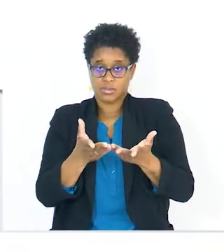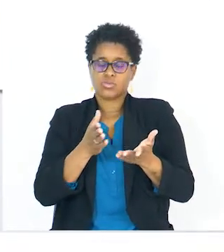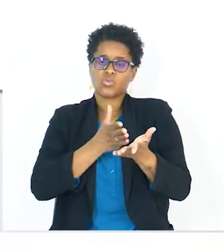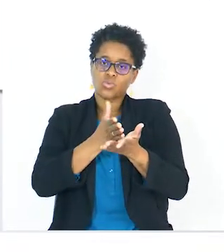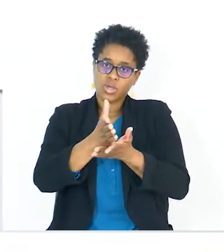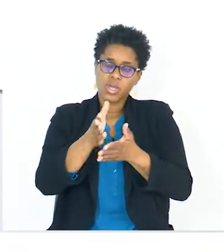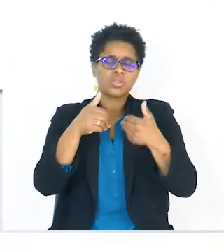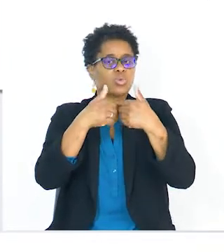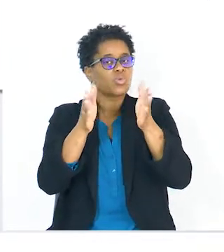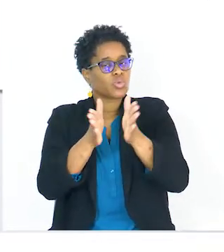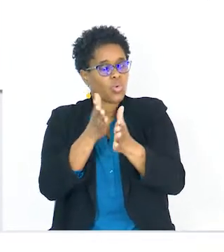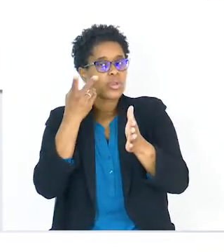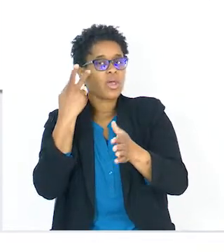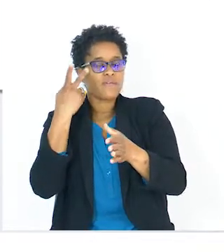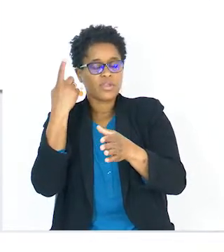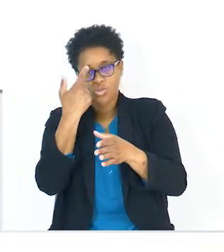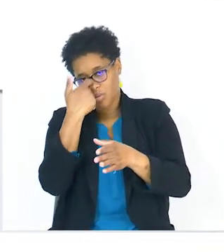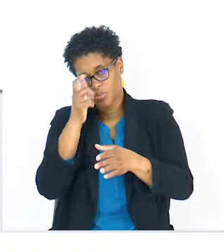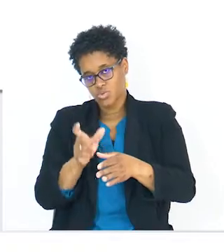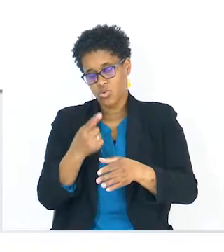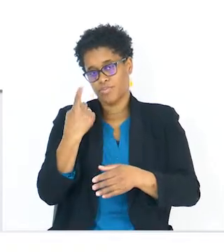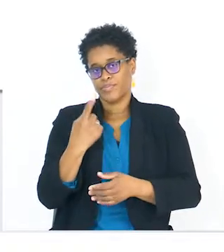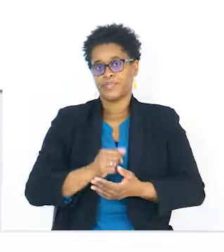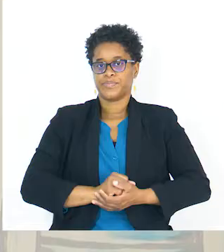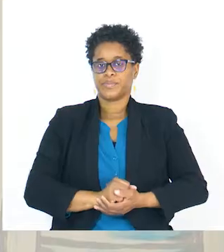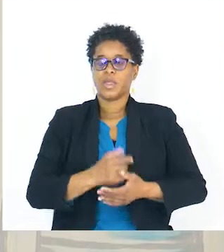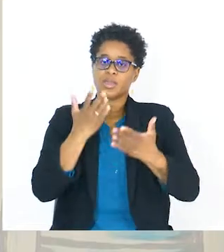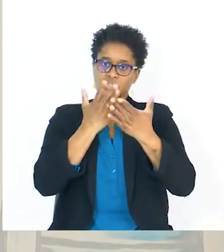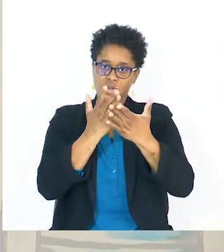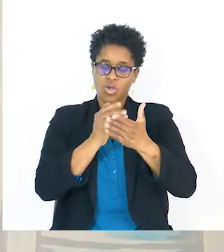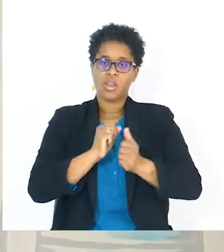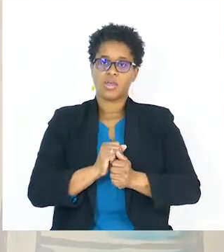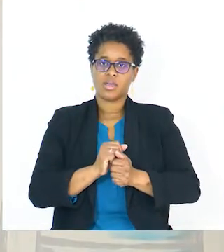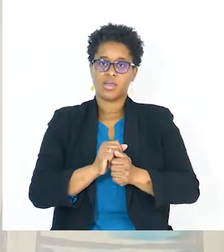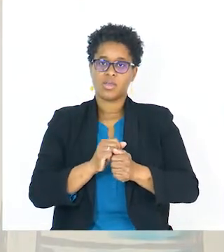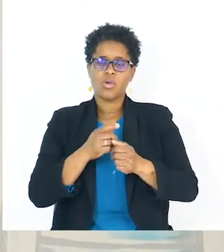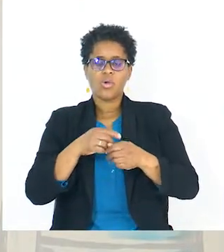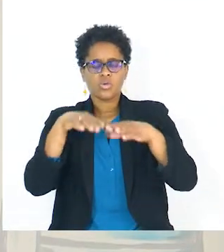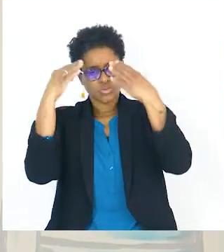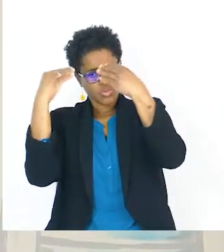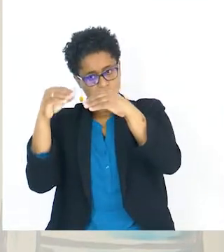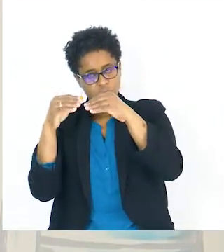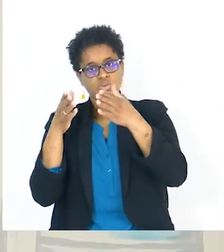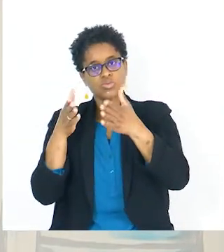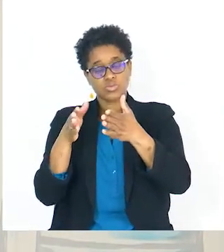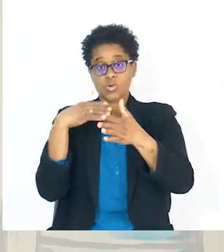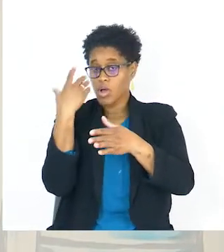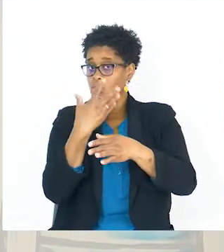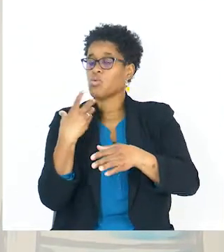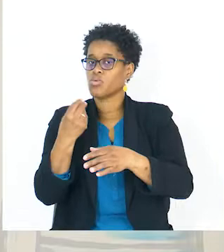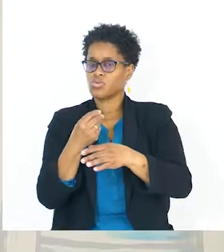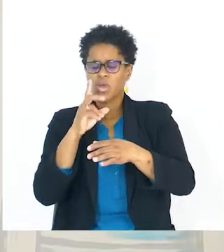utilizados durante toda a vida de uma pessoa. A escola orienta o